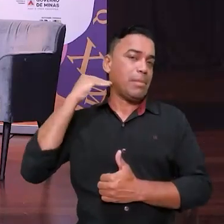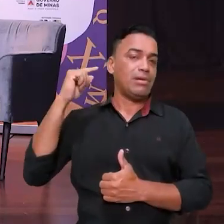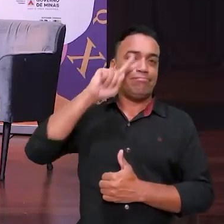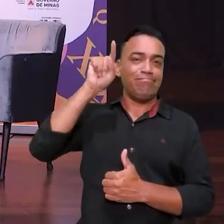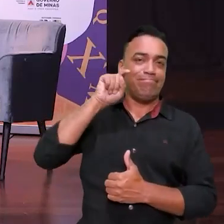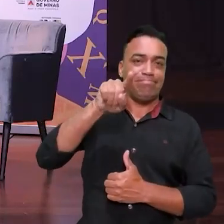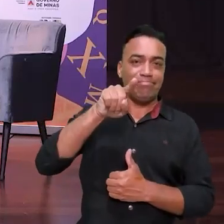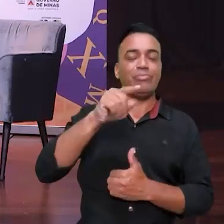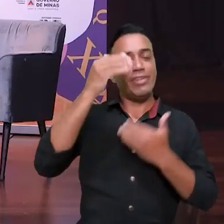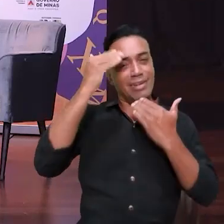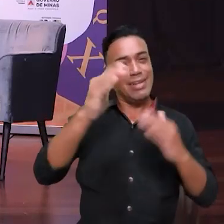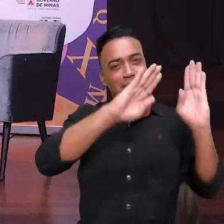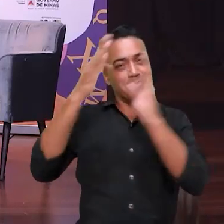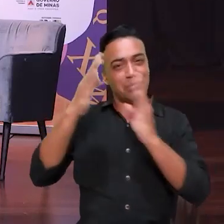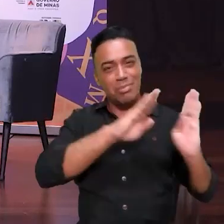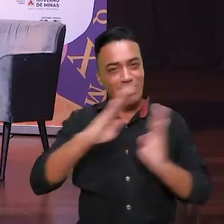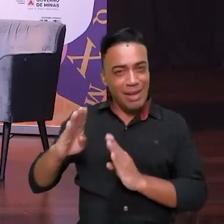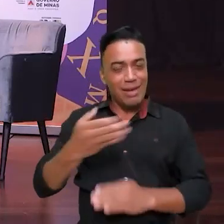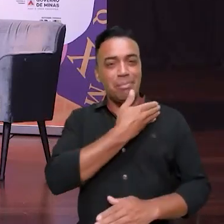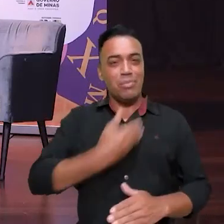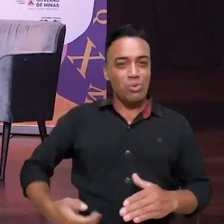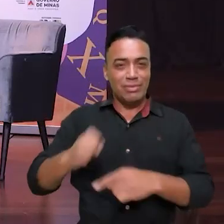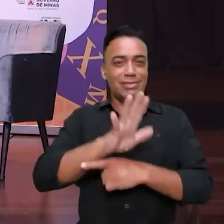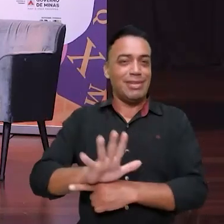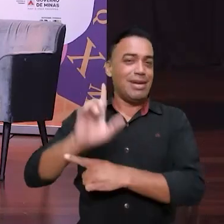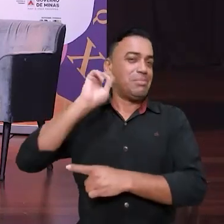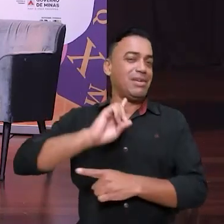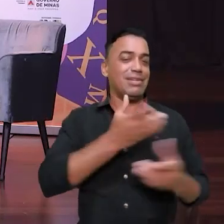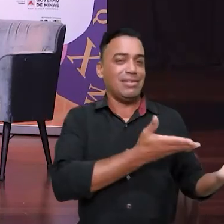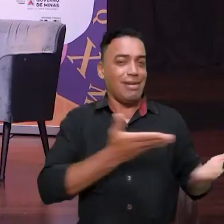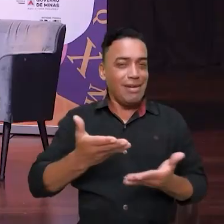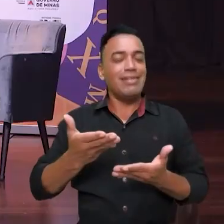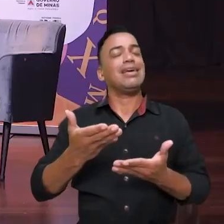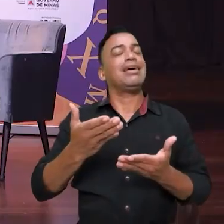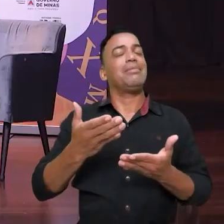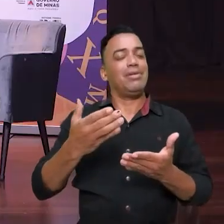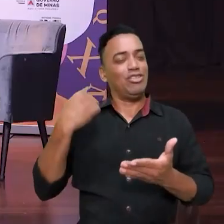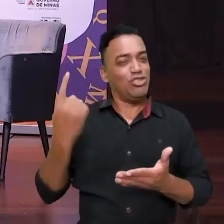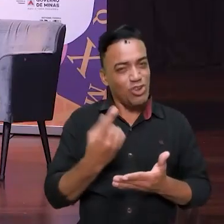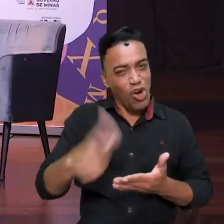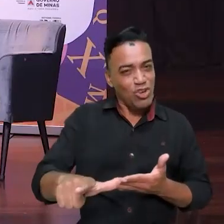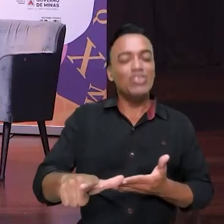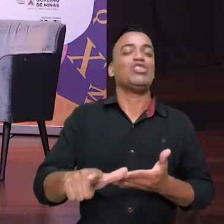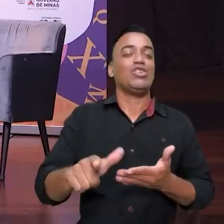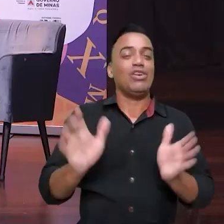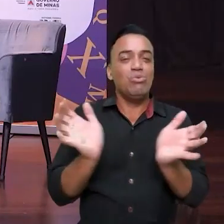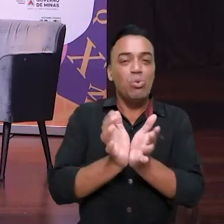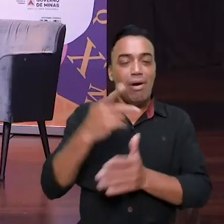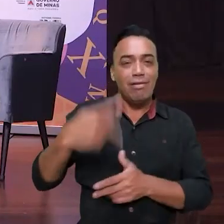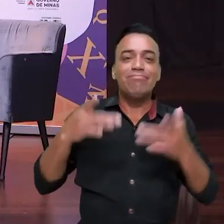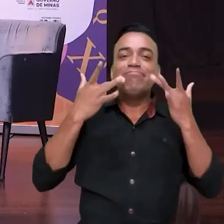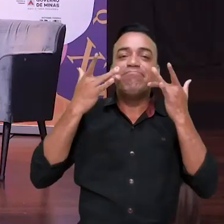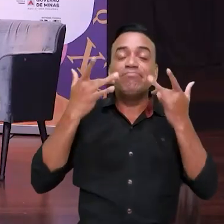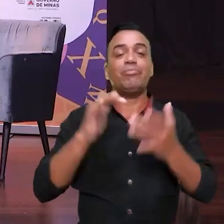um Papo 2025, ano 39. Ao lado esquerdo, Lace, literatura em todos os sentidos. E ao lado direito